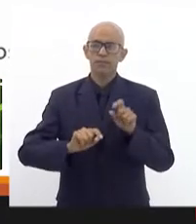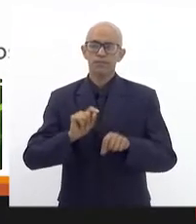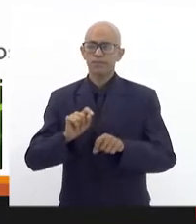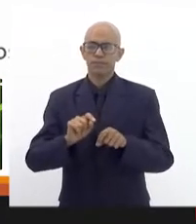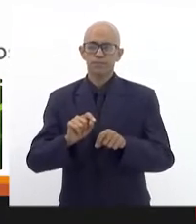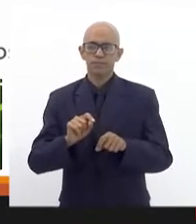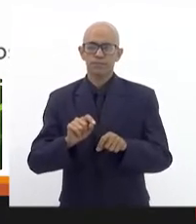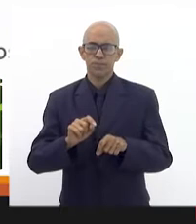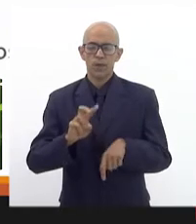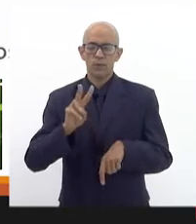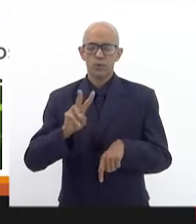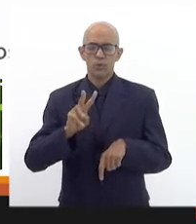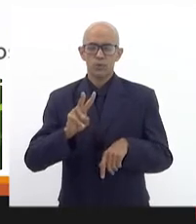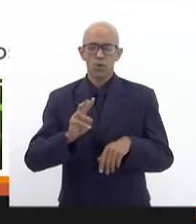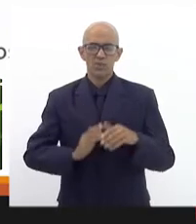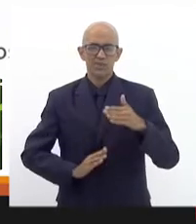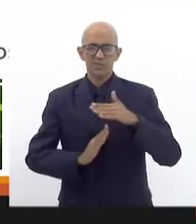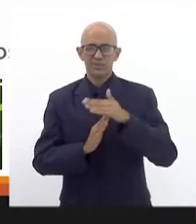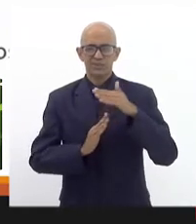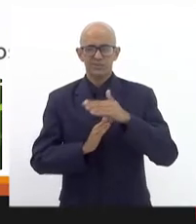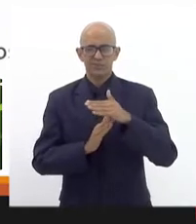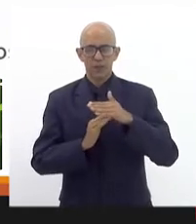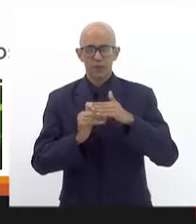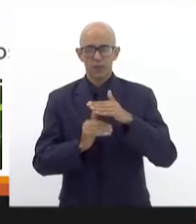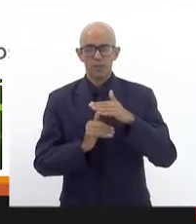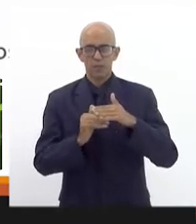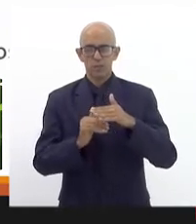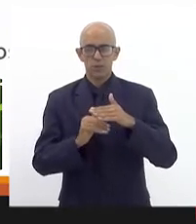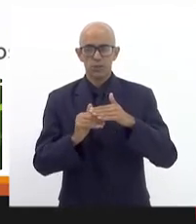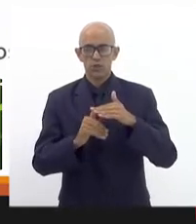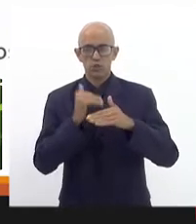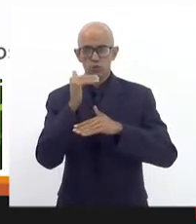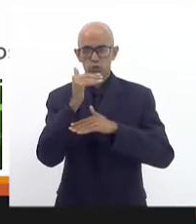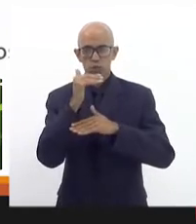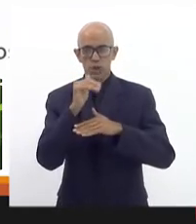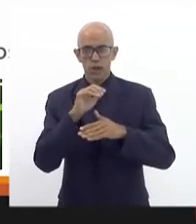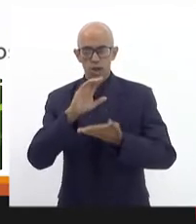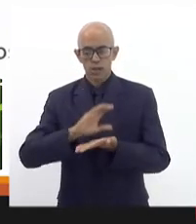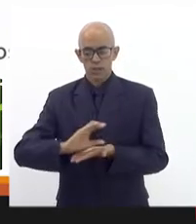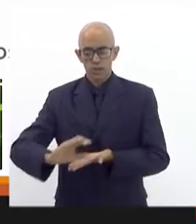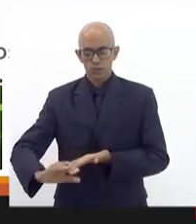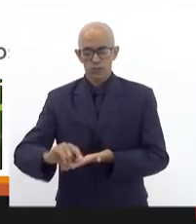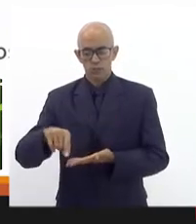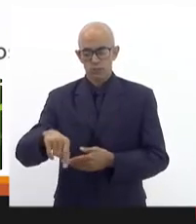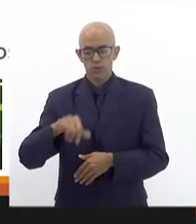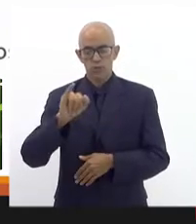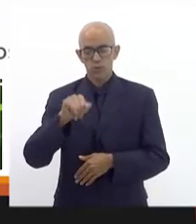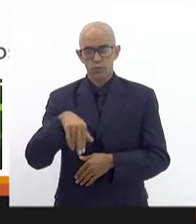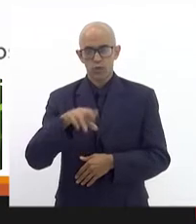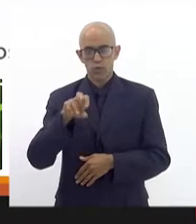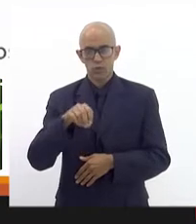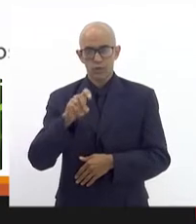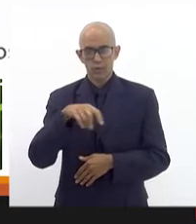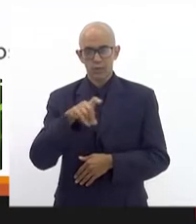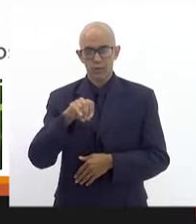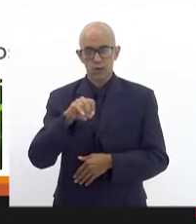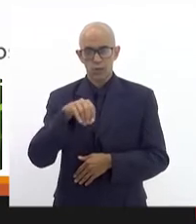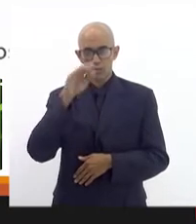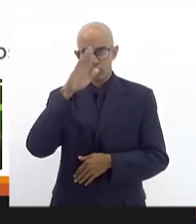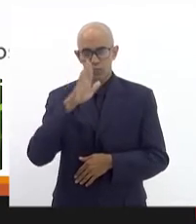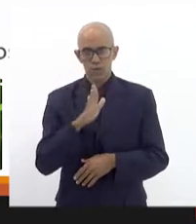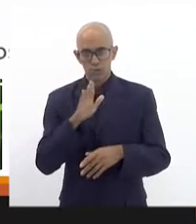duas fronteiras para financiar a inovação brasileira, a ciência e